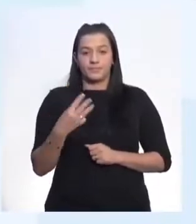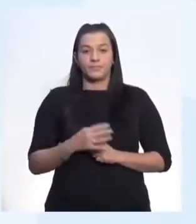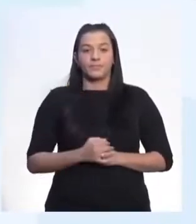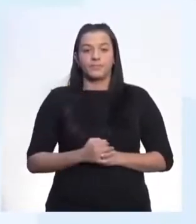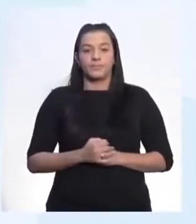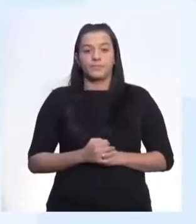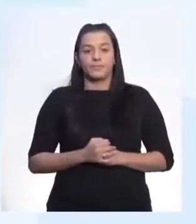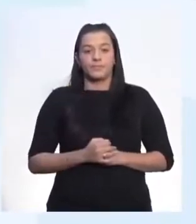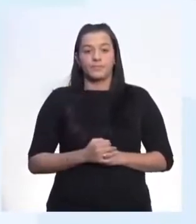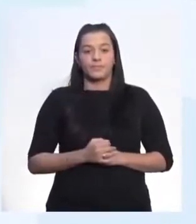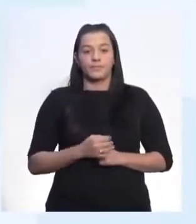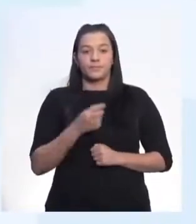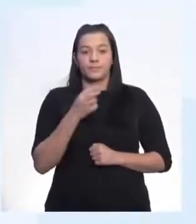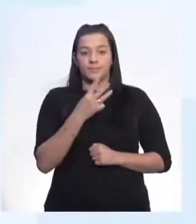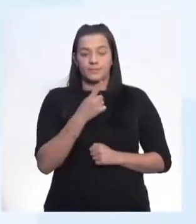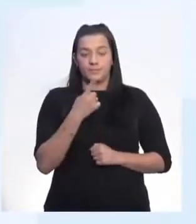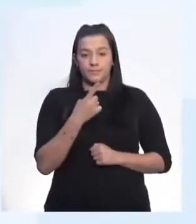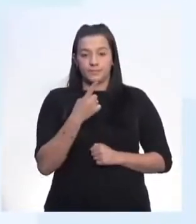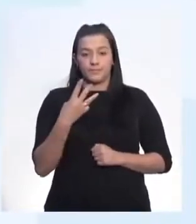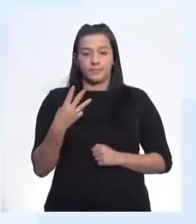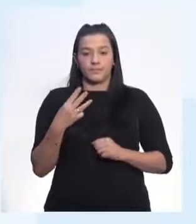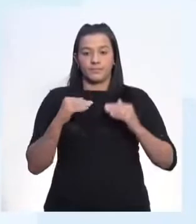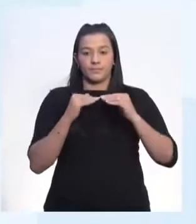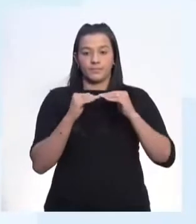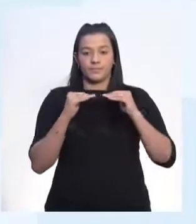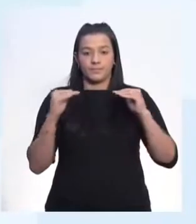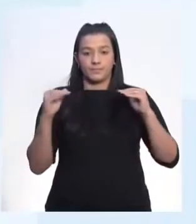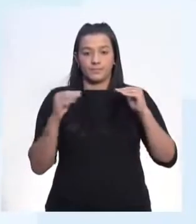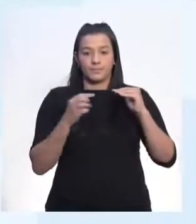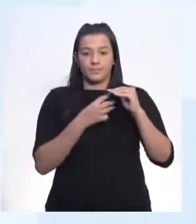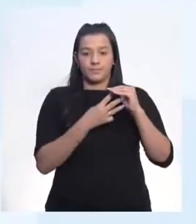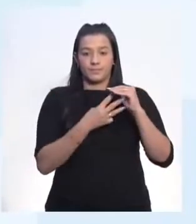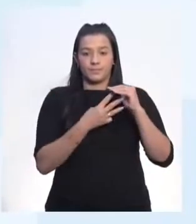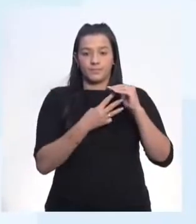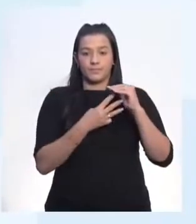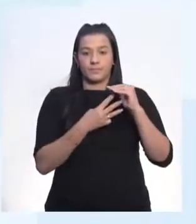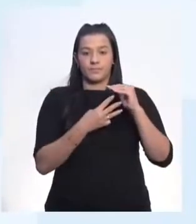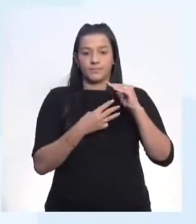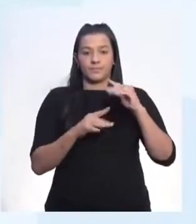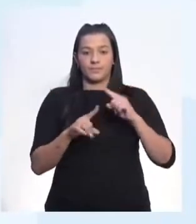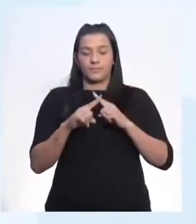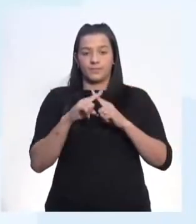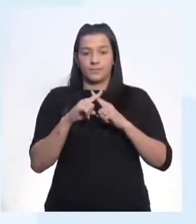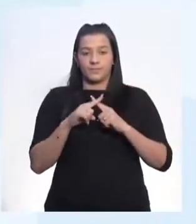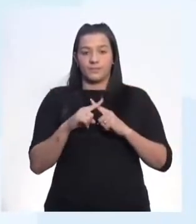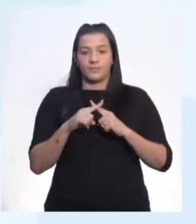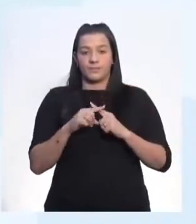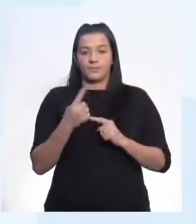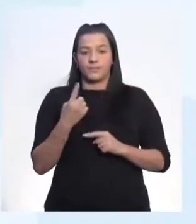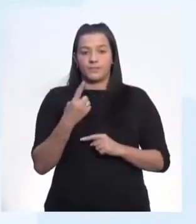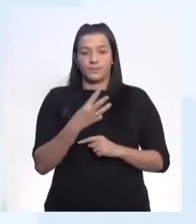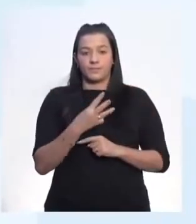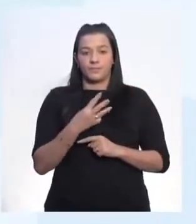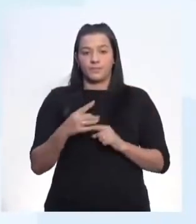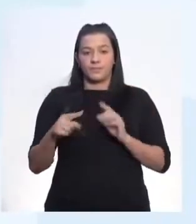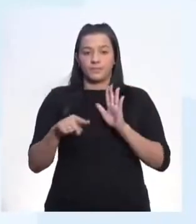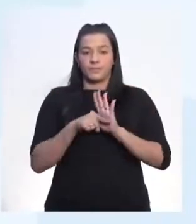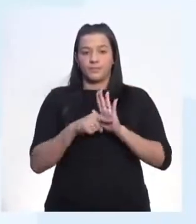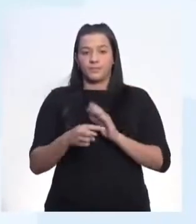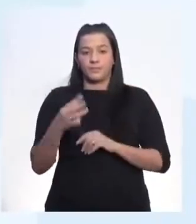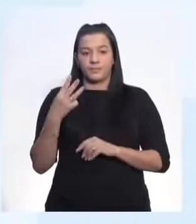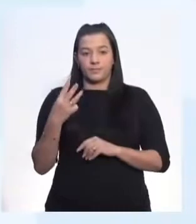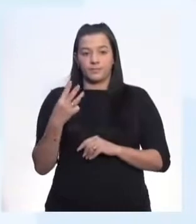13 fatorial no numerador, 3 fatorial vezes 13 menos